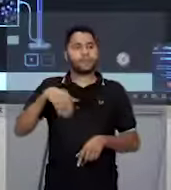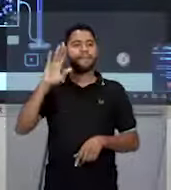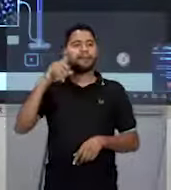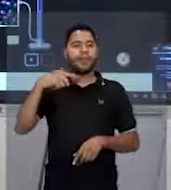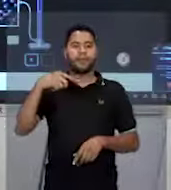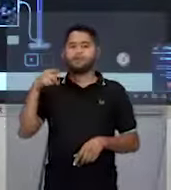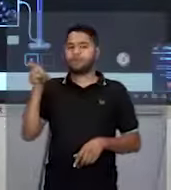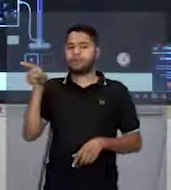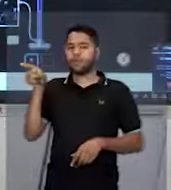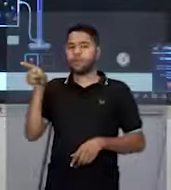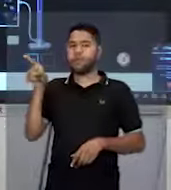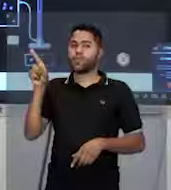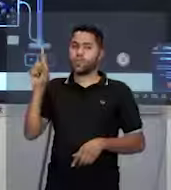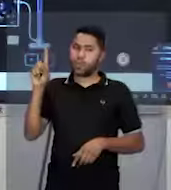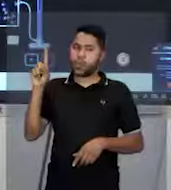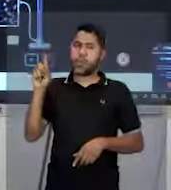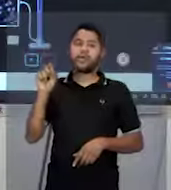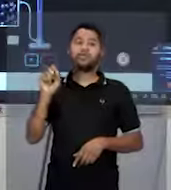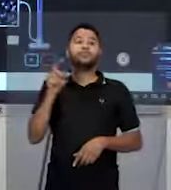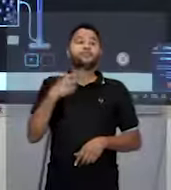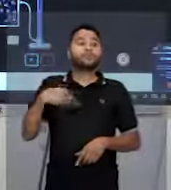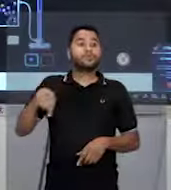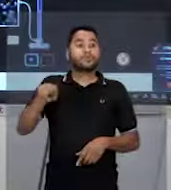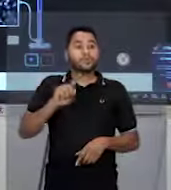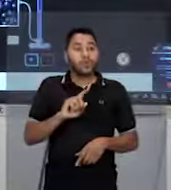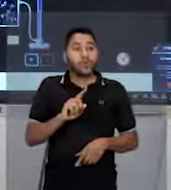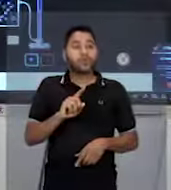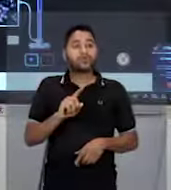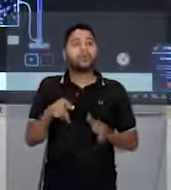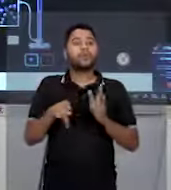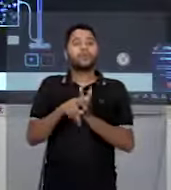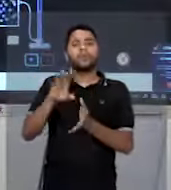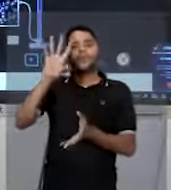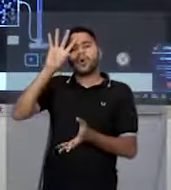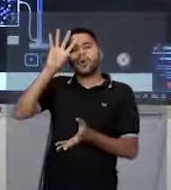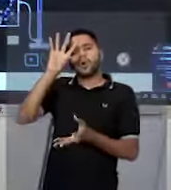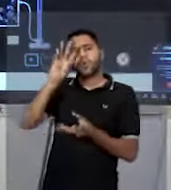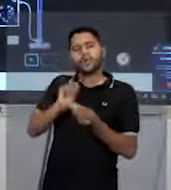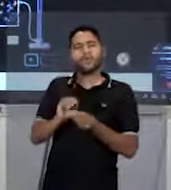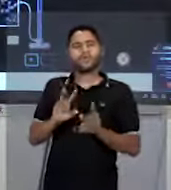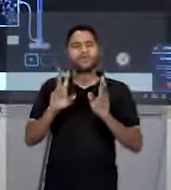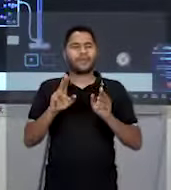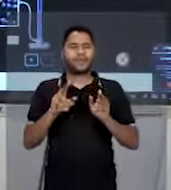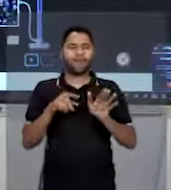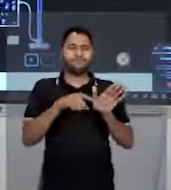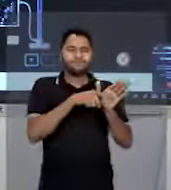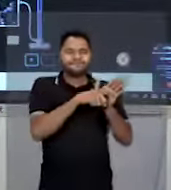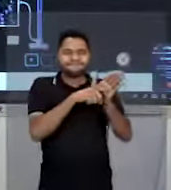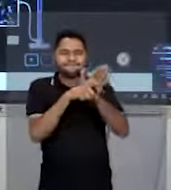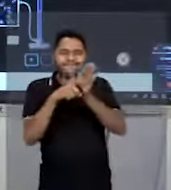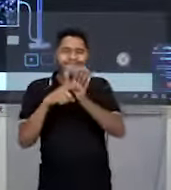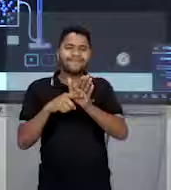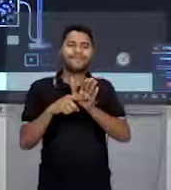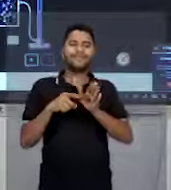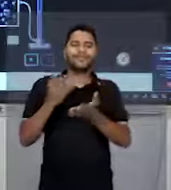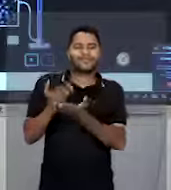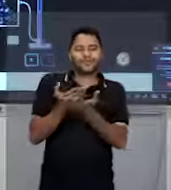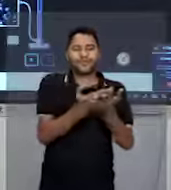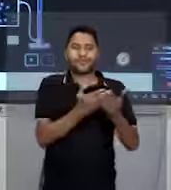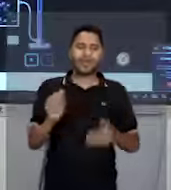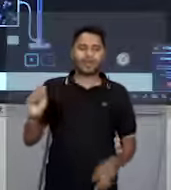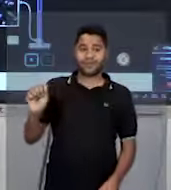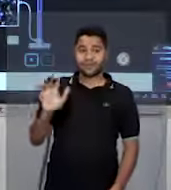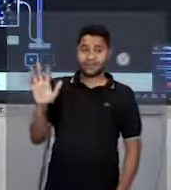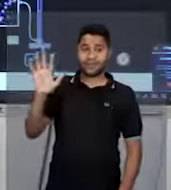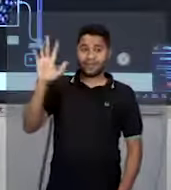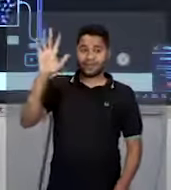proporcionais. Novamente, a gente está chegando na conclusão que aqueles cientistas maravilhosos que estudaram os gases chegaram lá para a